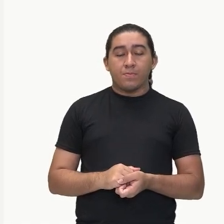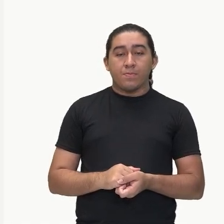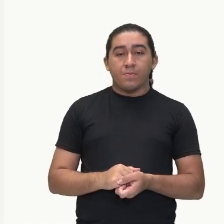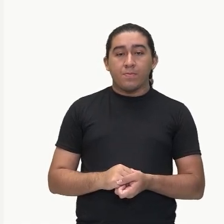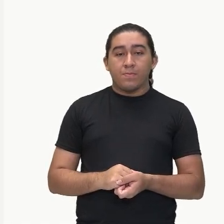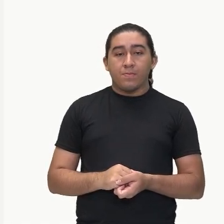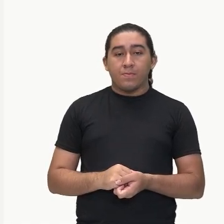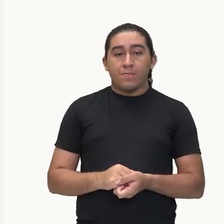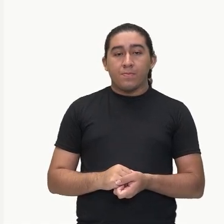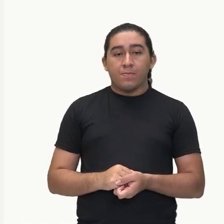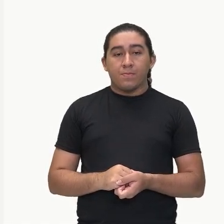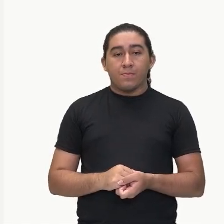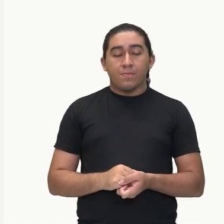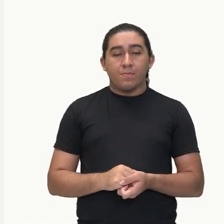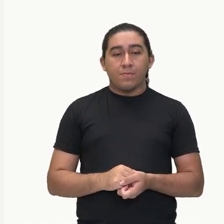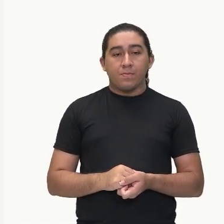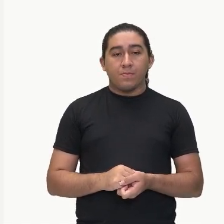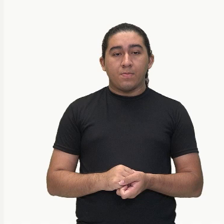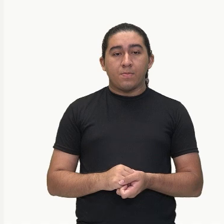construiu-se, vai ficar no singular.